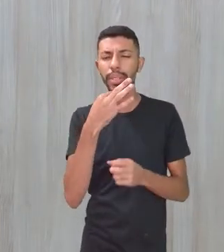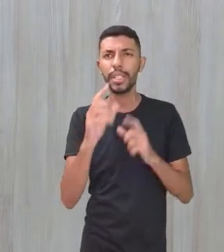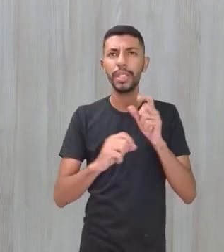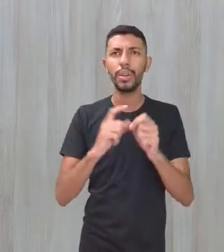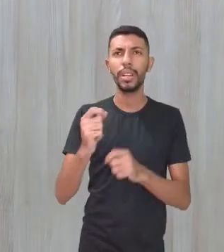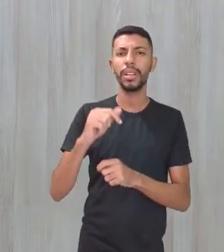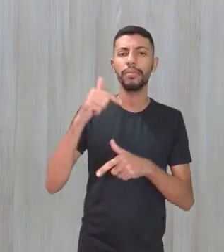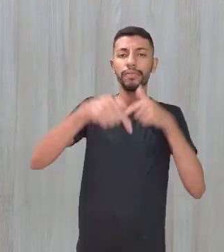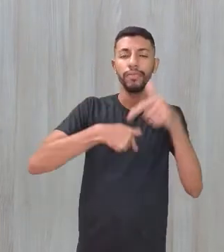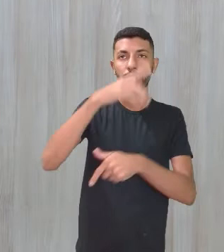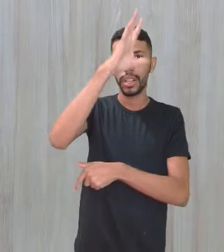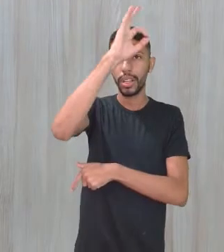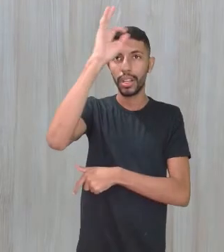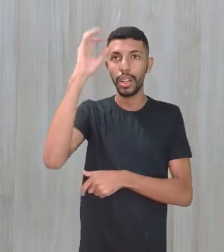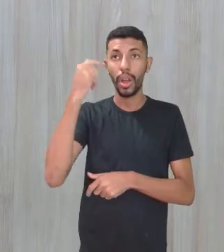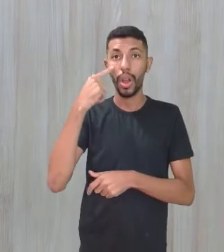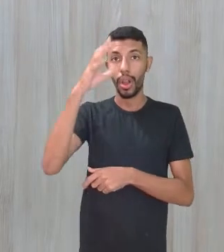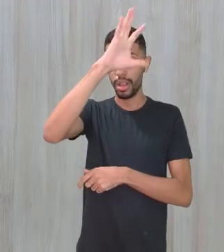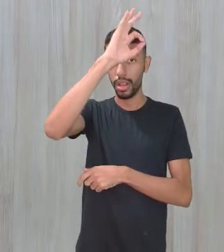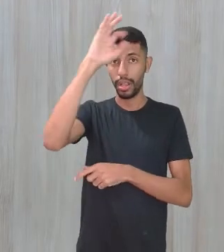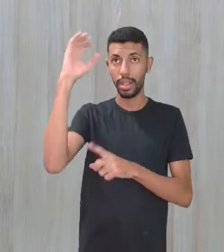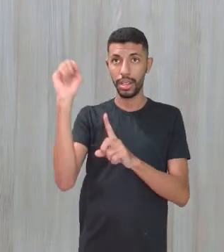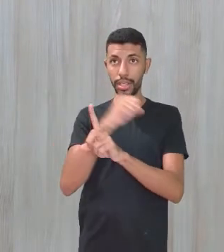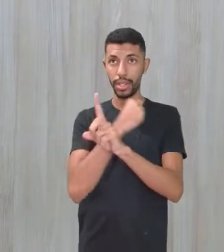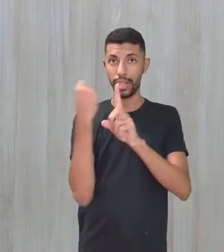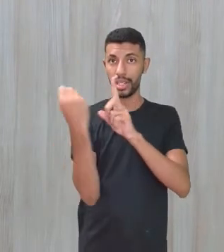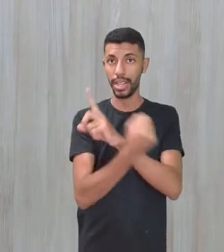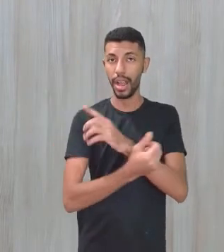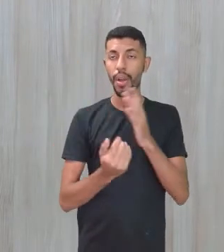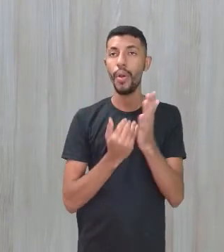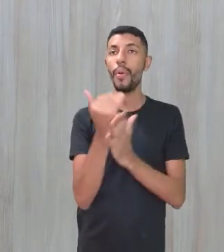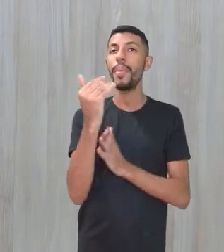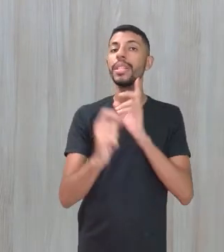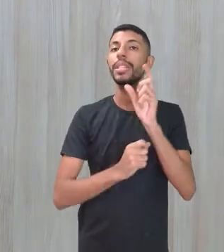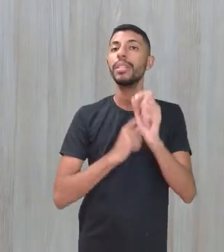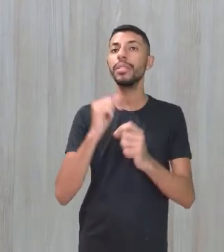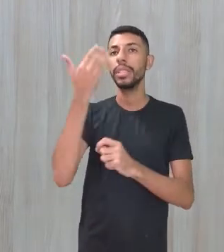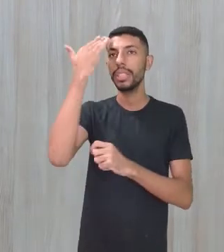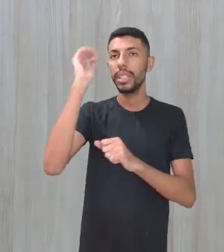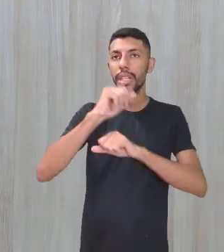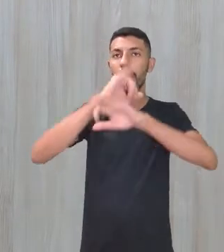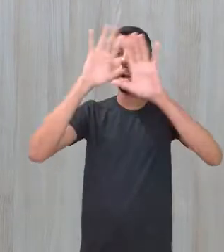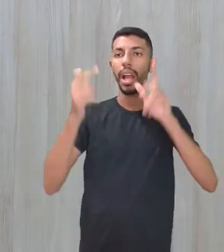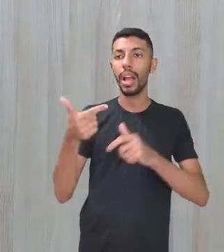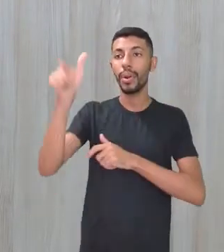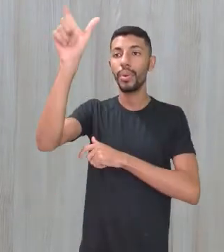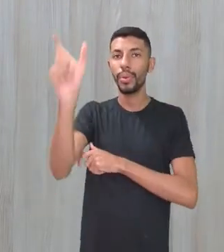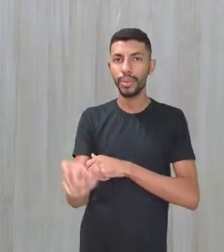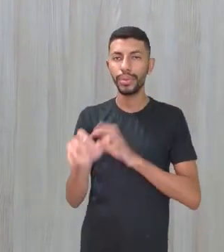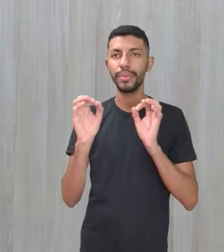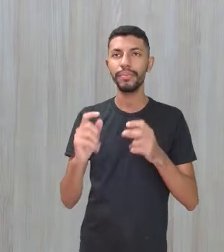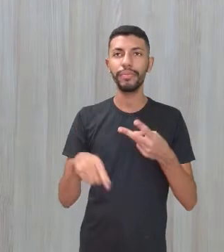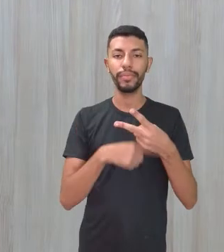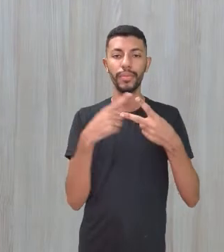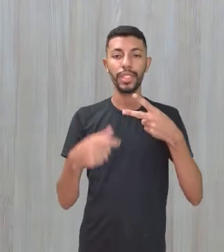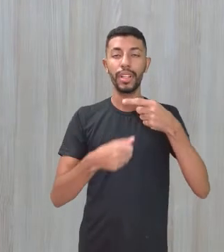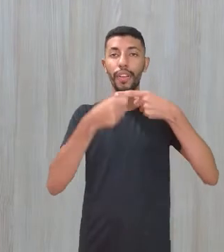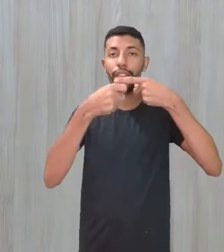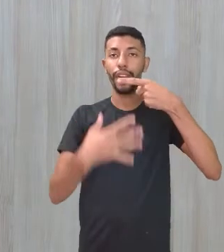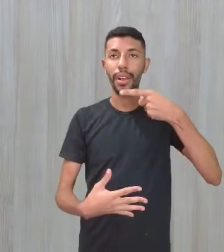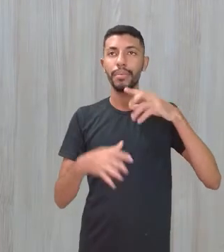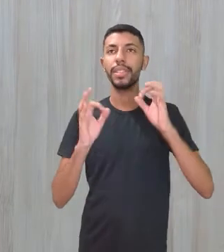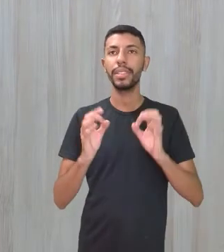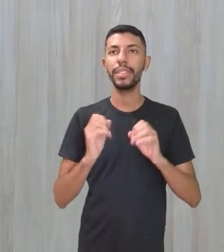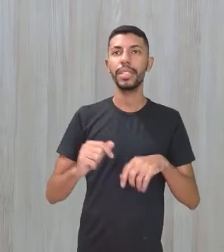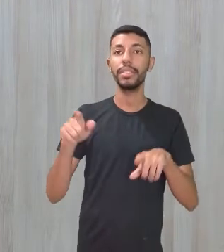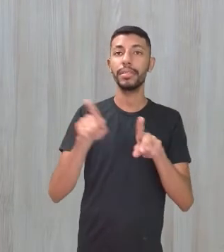cognitivas? Cognição social, que ele vai começar a entender o outro, o vocabulário, o